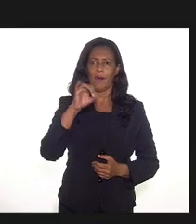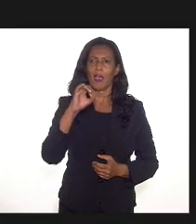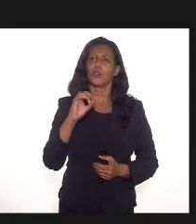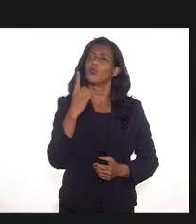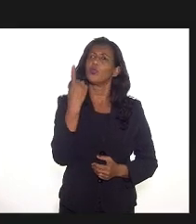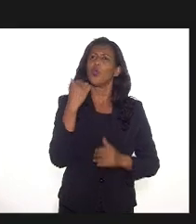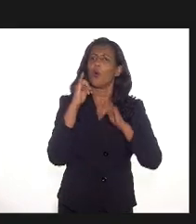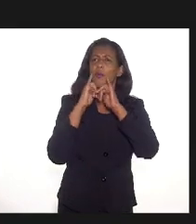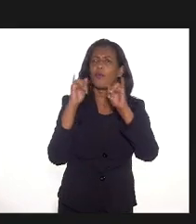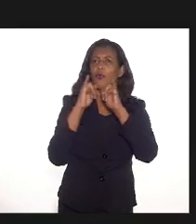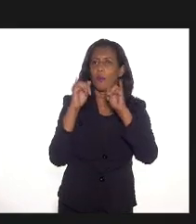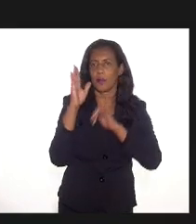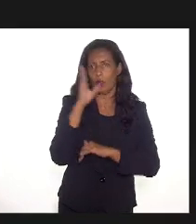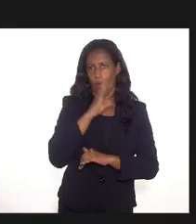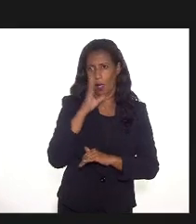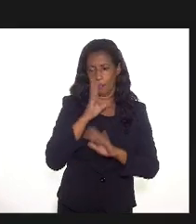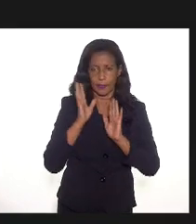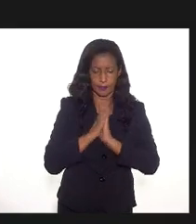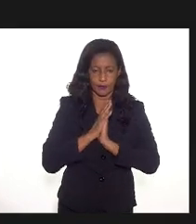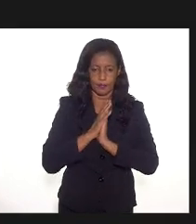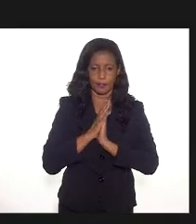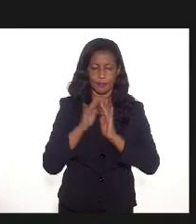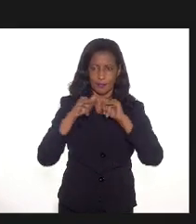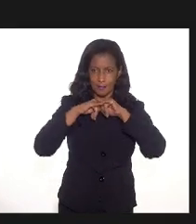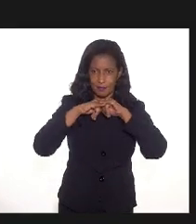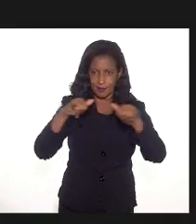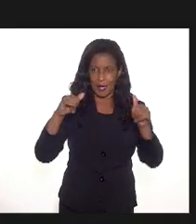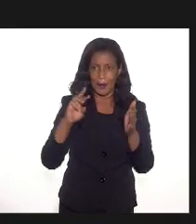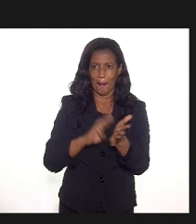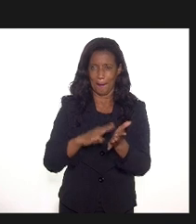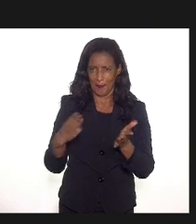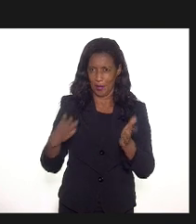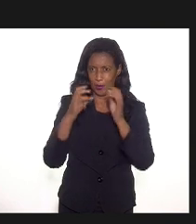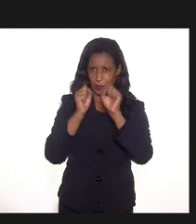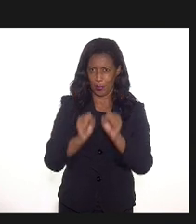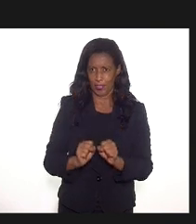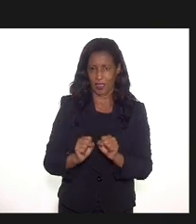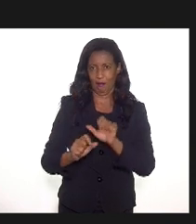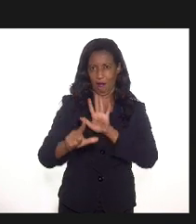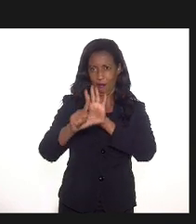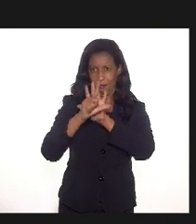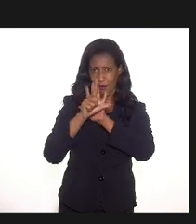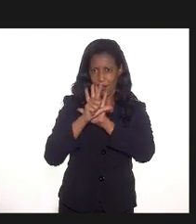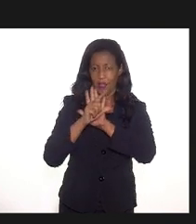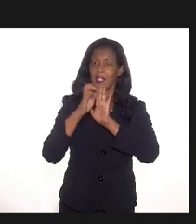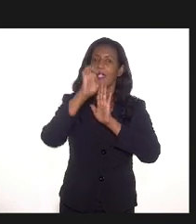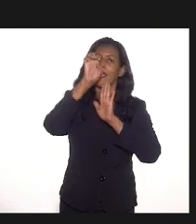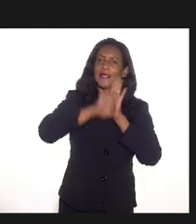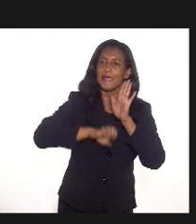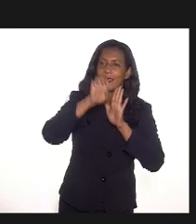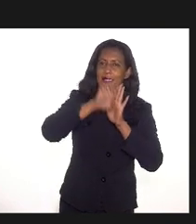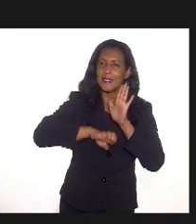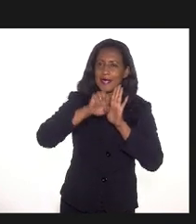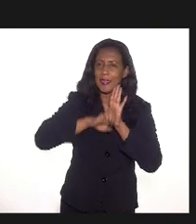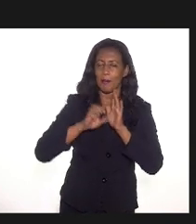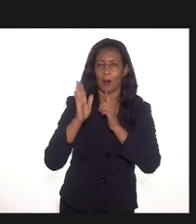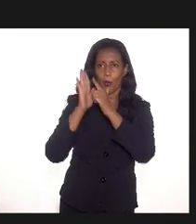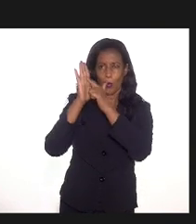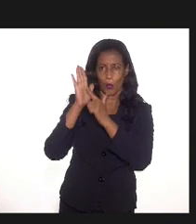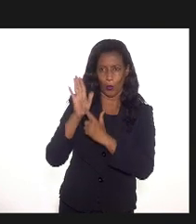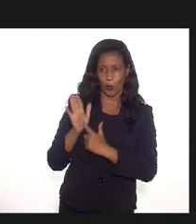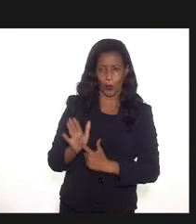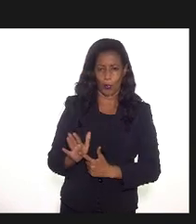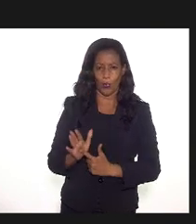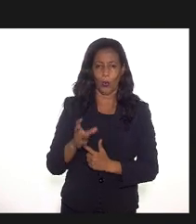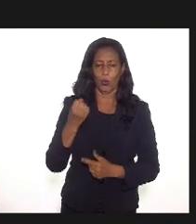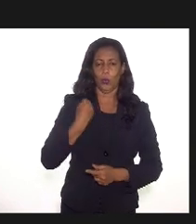informação, informar aos senhores deputados e membros do Poder Legislativo, que as emendas a serem apresentadas ao projeto